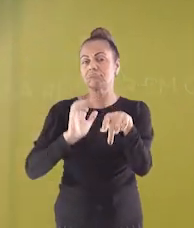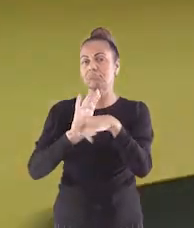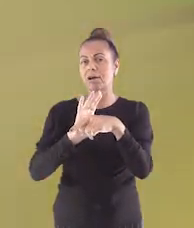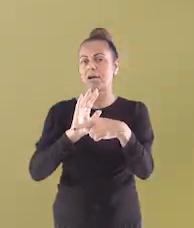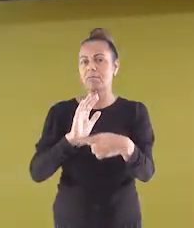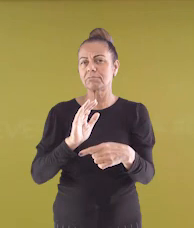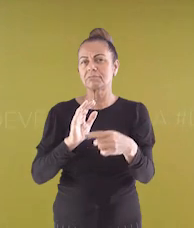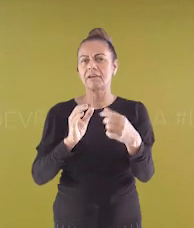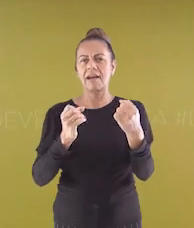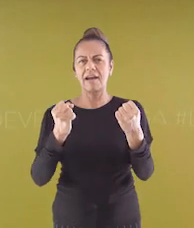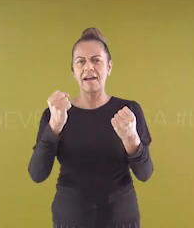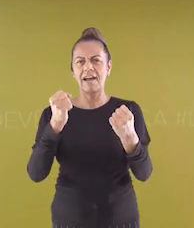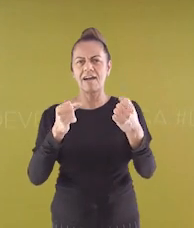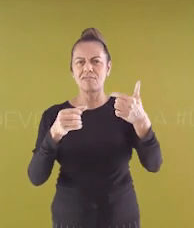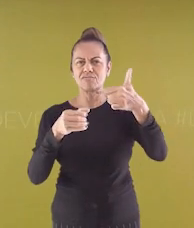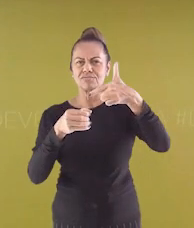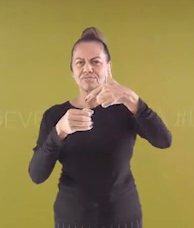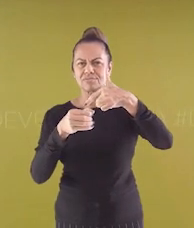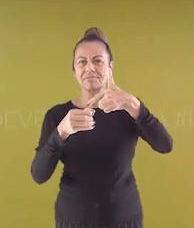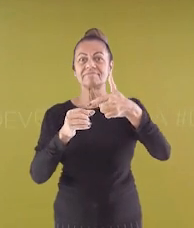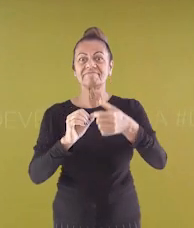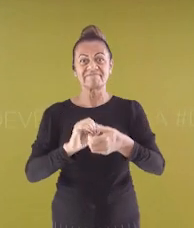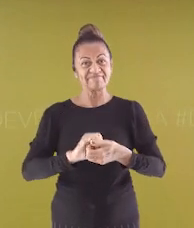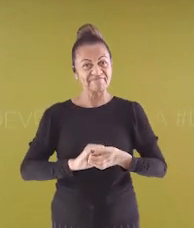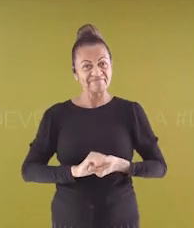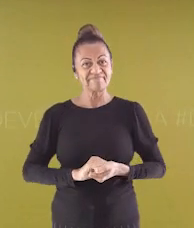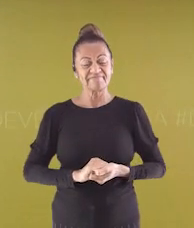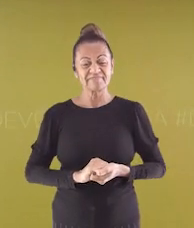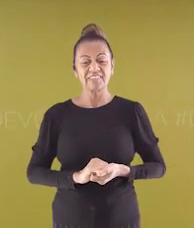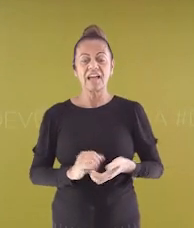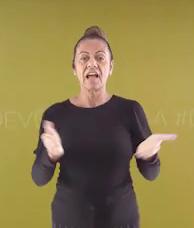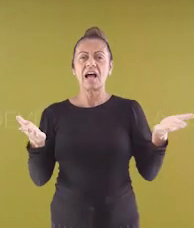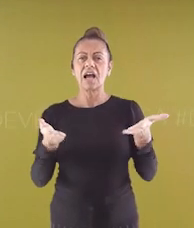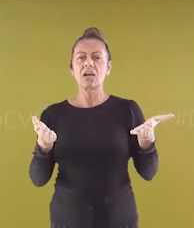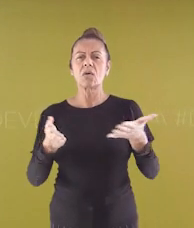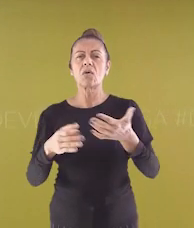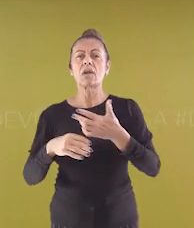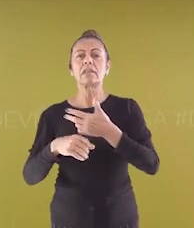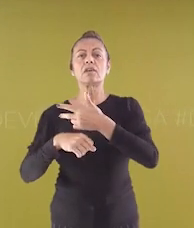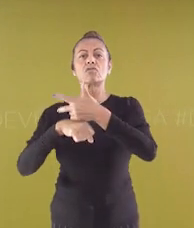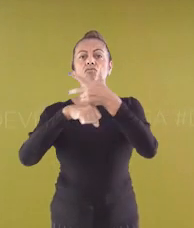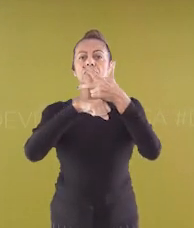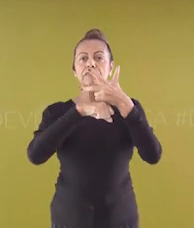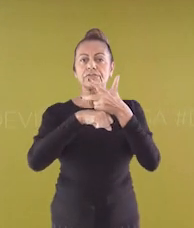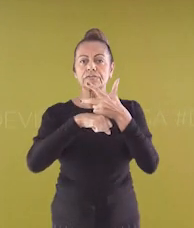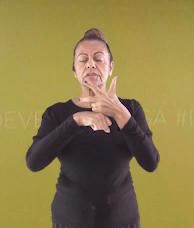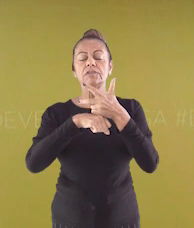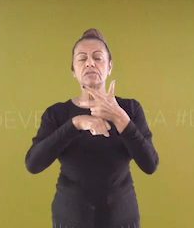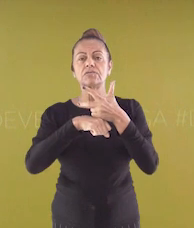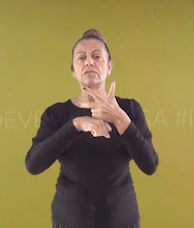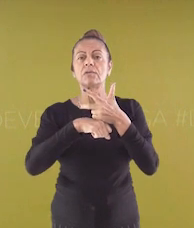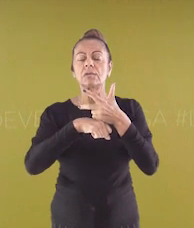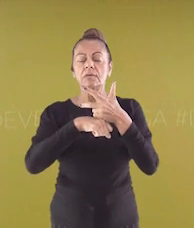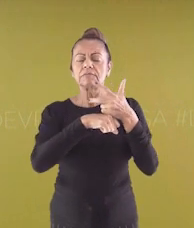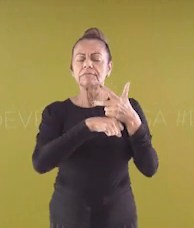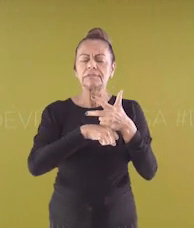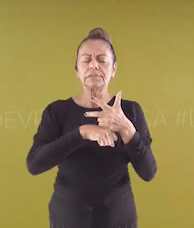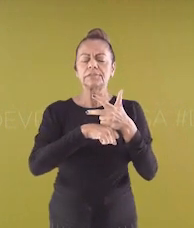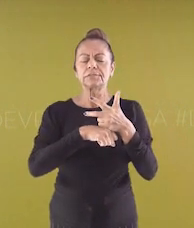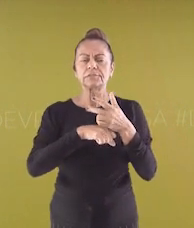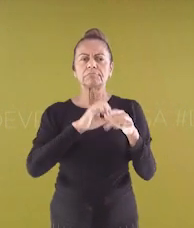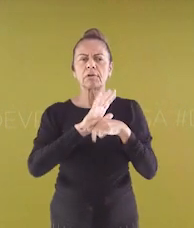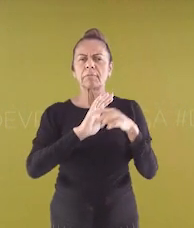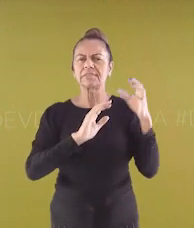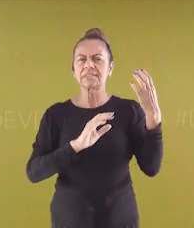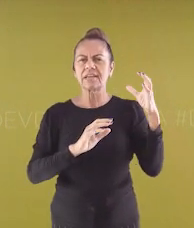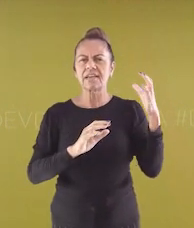combustíveis. Agora nós vamos ver um vídeo do canal Minuto da Terra, que fala sobre as